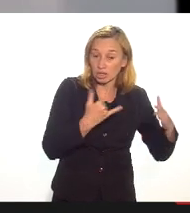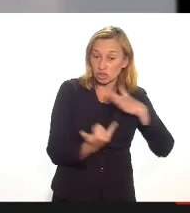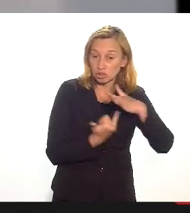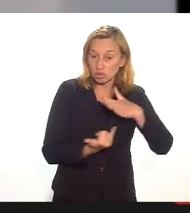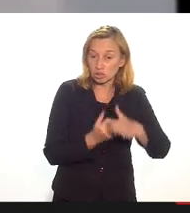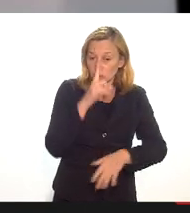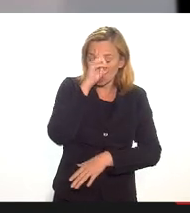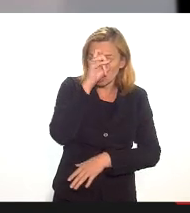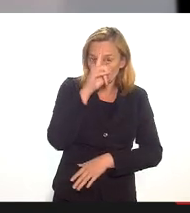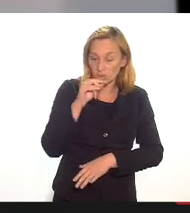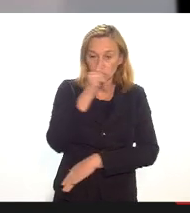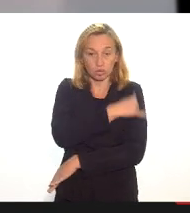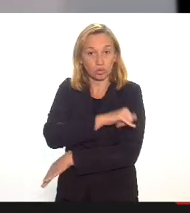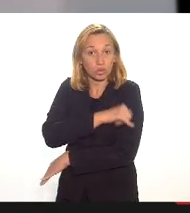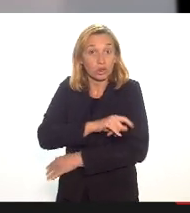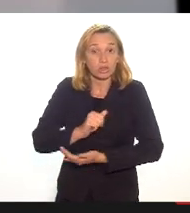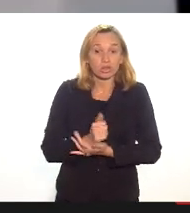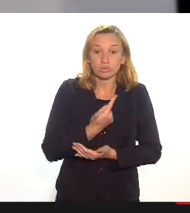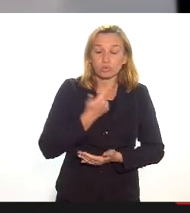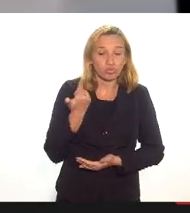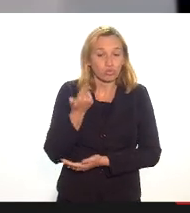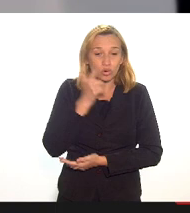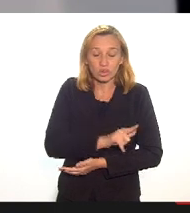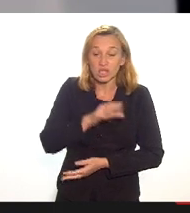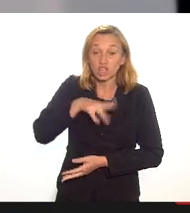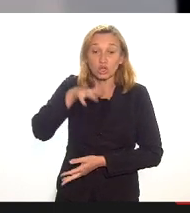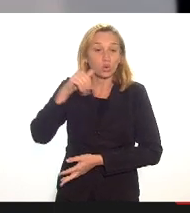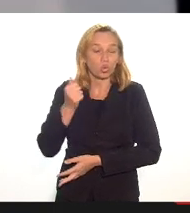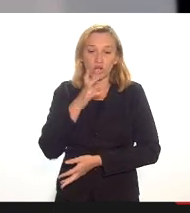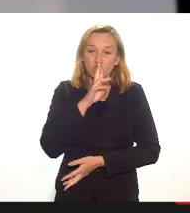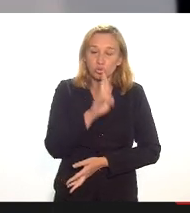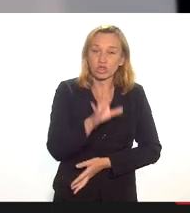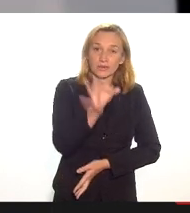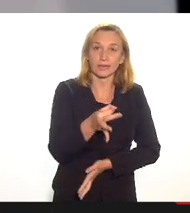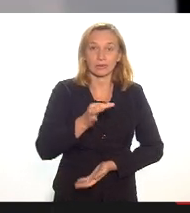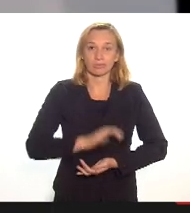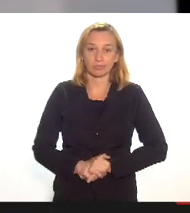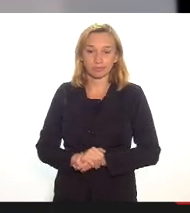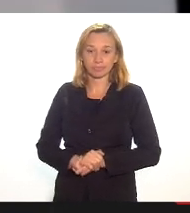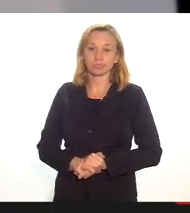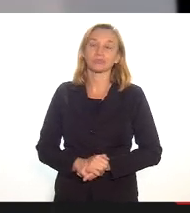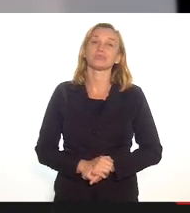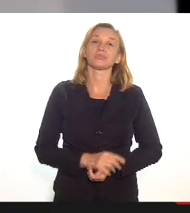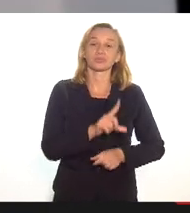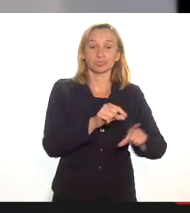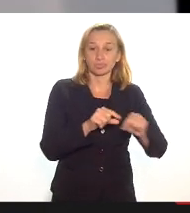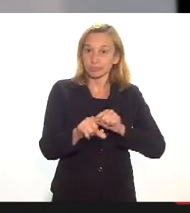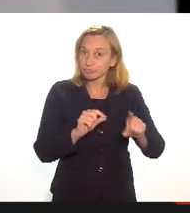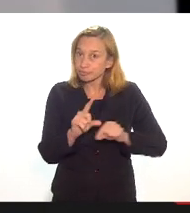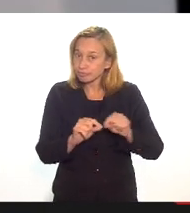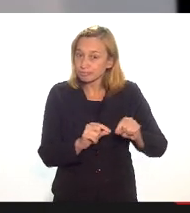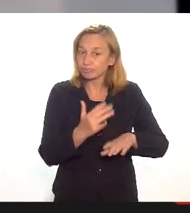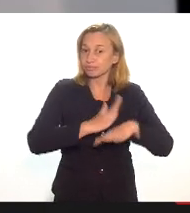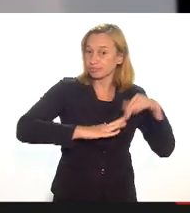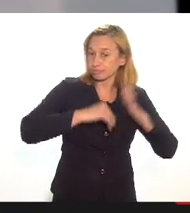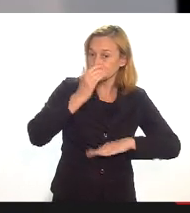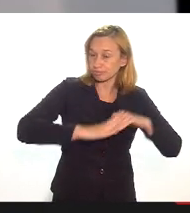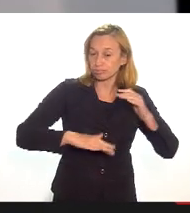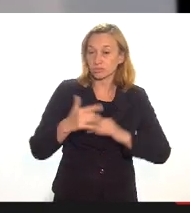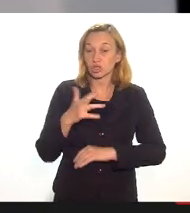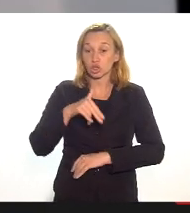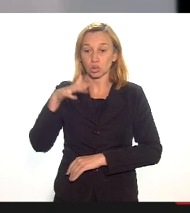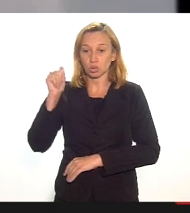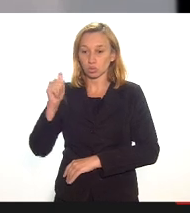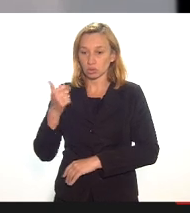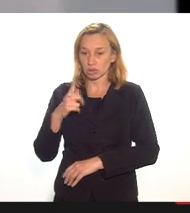hospitalares do Rio, eles não conseguem nunca nos dar uma resposta concreta. Faz a seleção, bota e nunca tem.